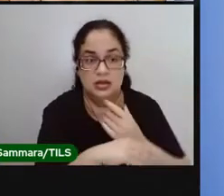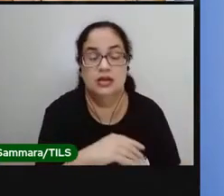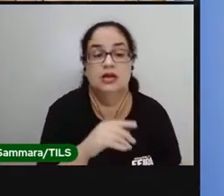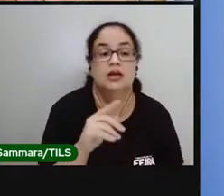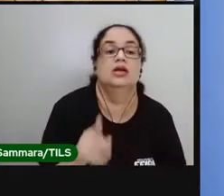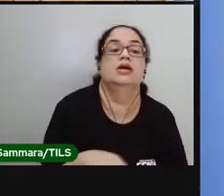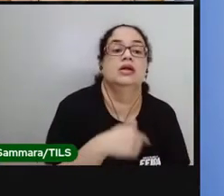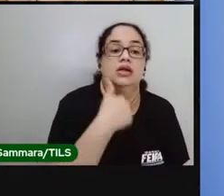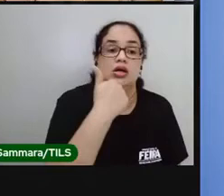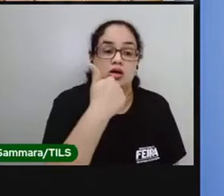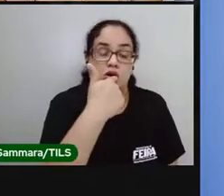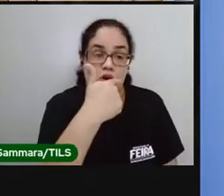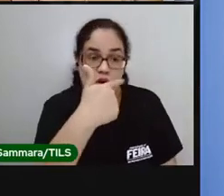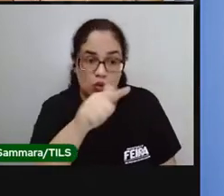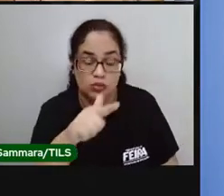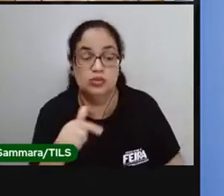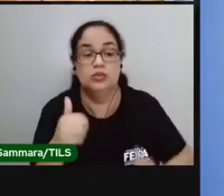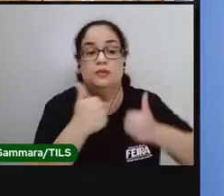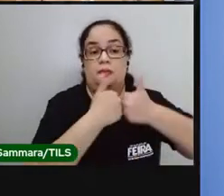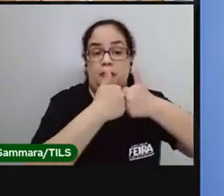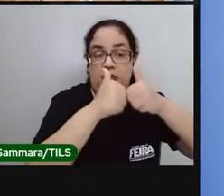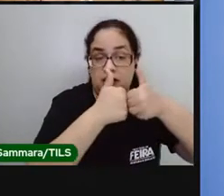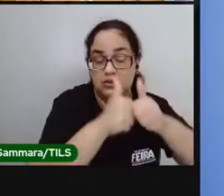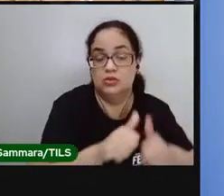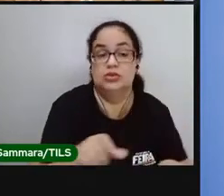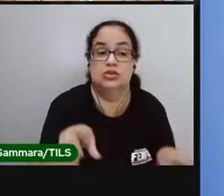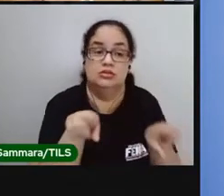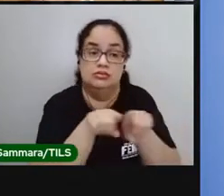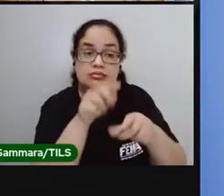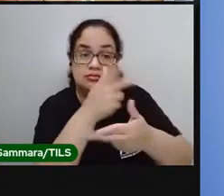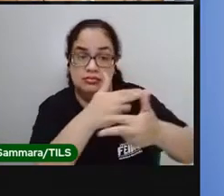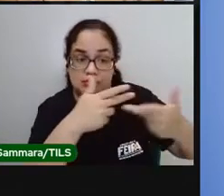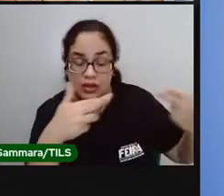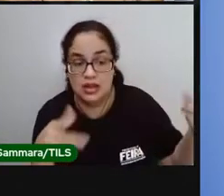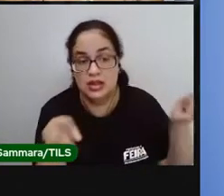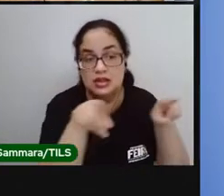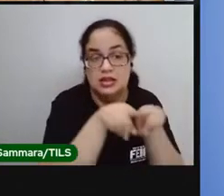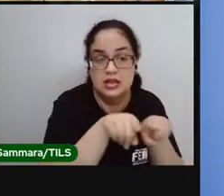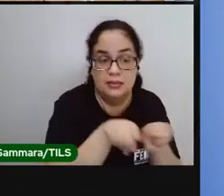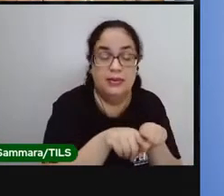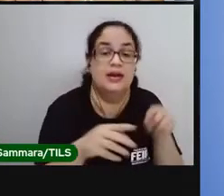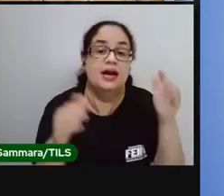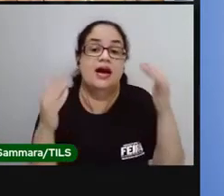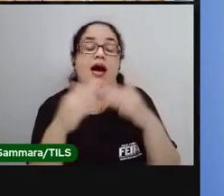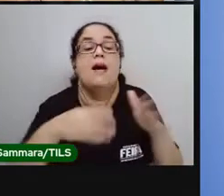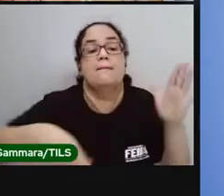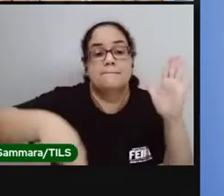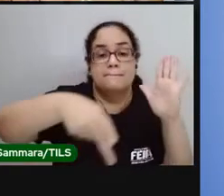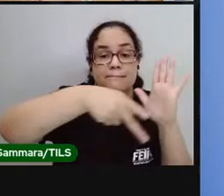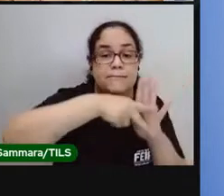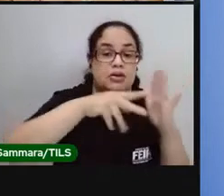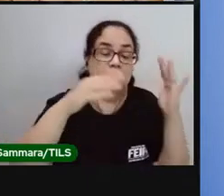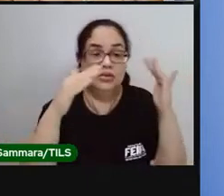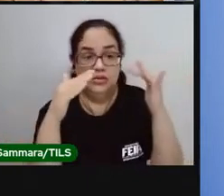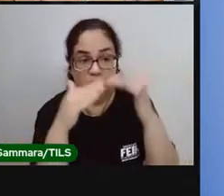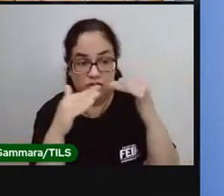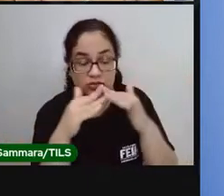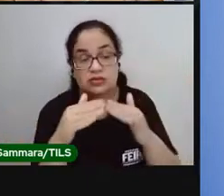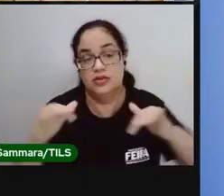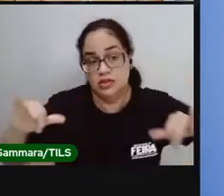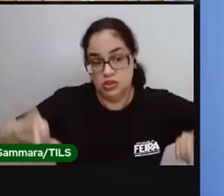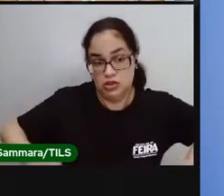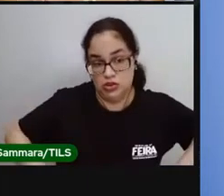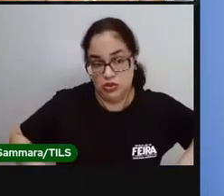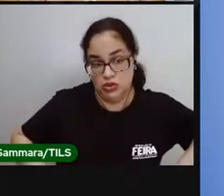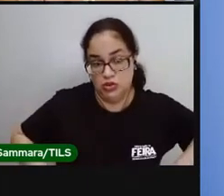apareceu outro tipo de transporte também. E aí você vai percebendo que a casa, até a própria casa, ela também vai sofrendo alteração, tá